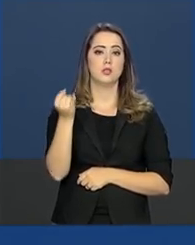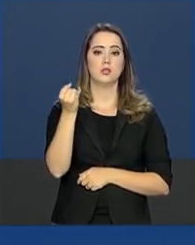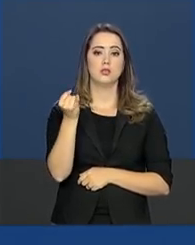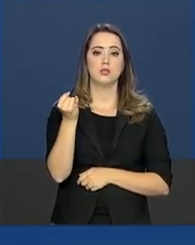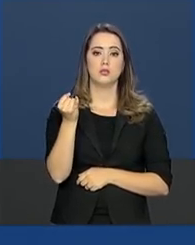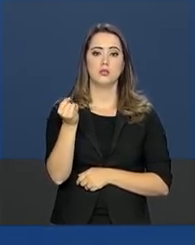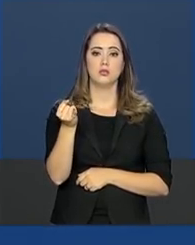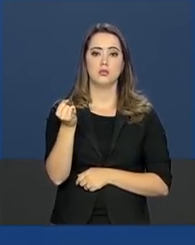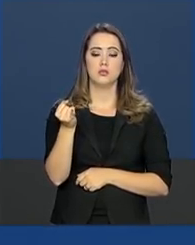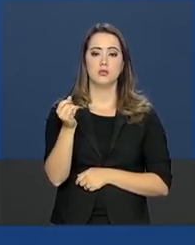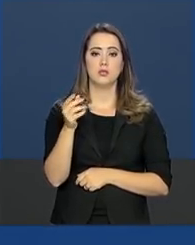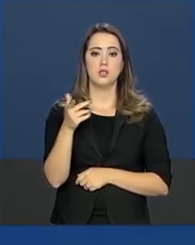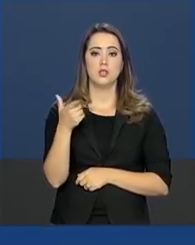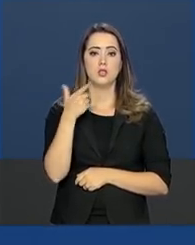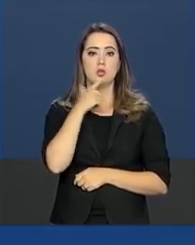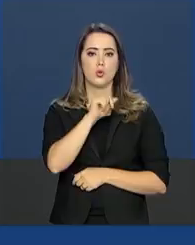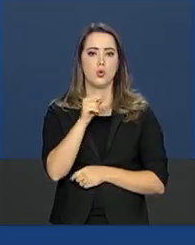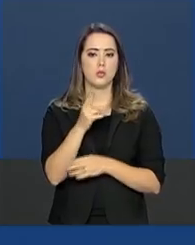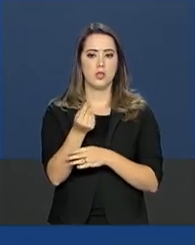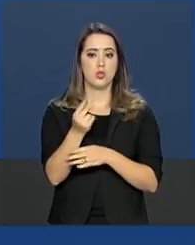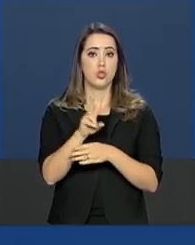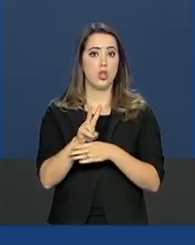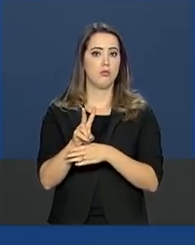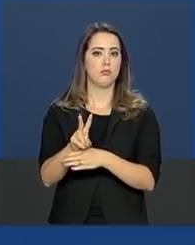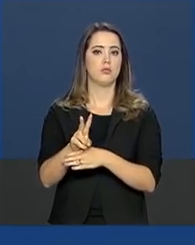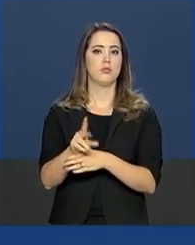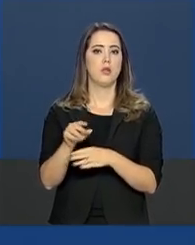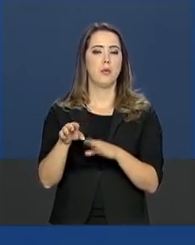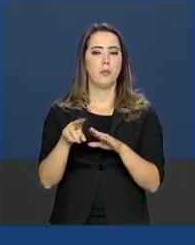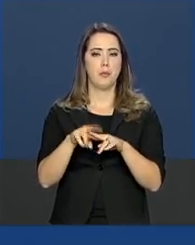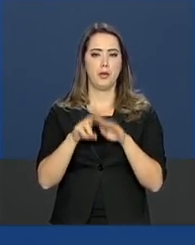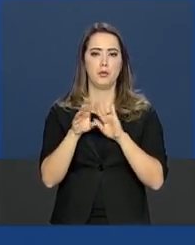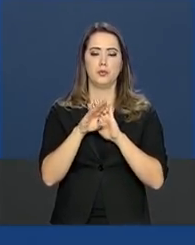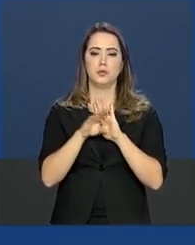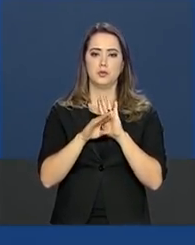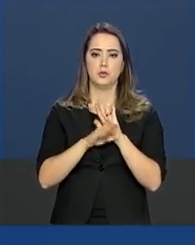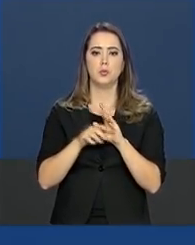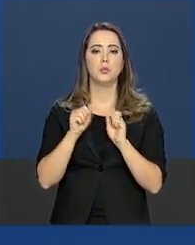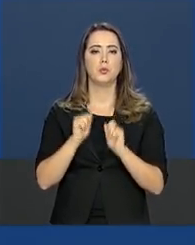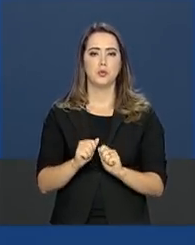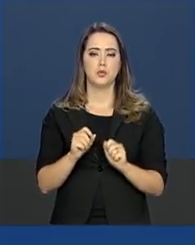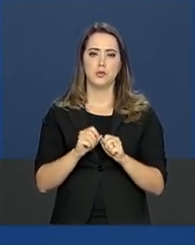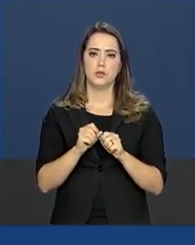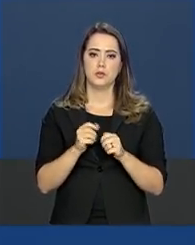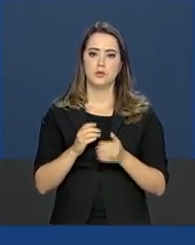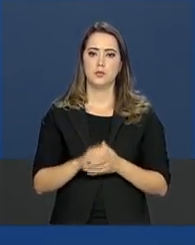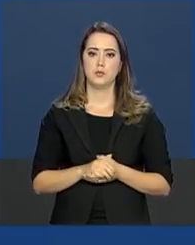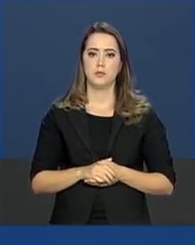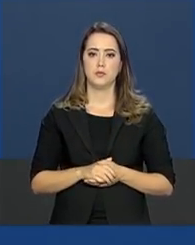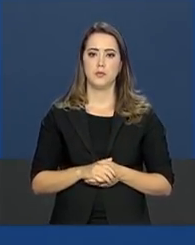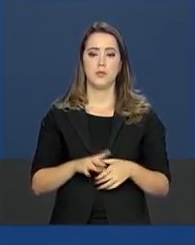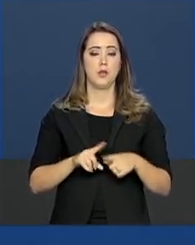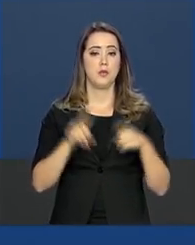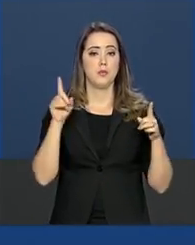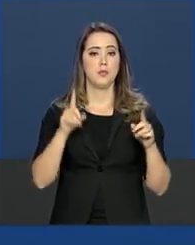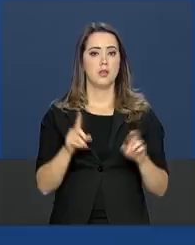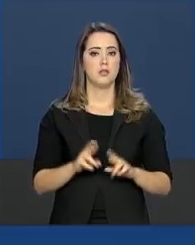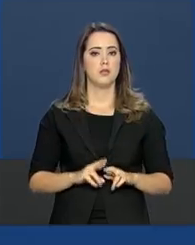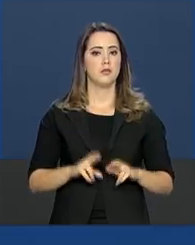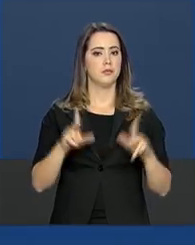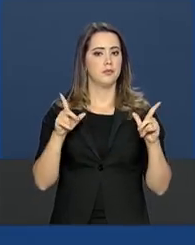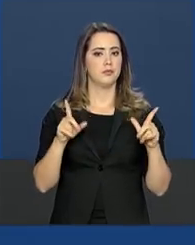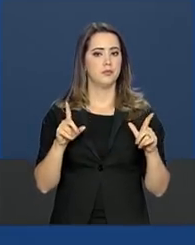de obter um empréstimo por meio deste programa, puderam fazê-lo. Mas há uma